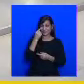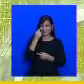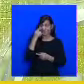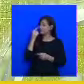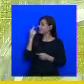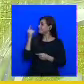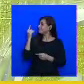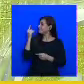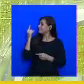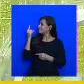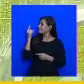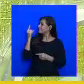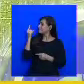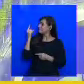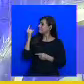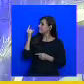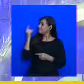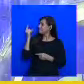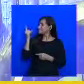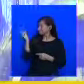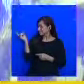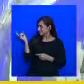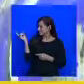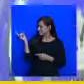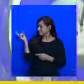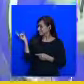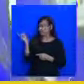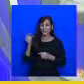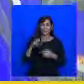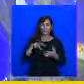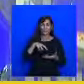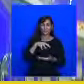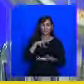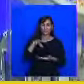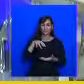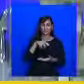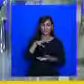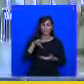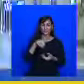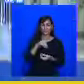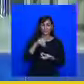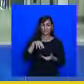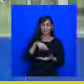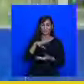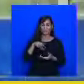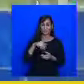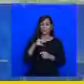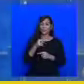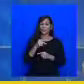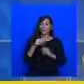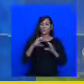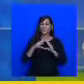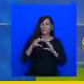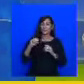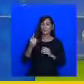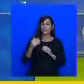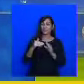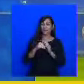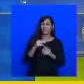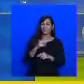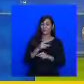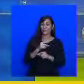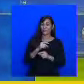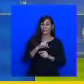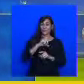Bolas posicionadas. Valendo! Globo carregado, embaralhando 12 bolas numeradas de 0